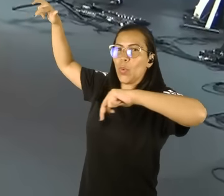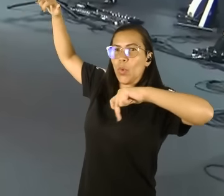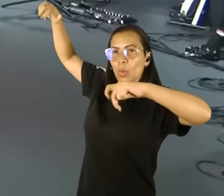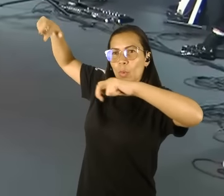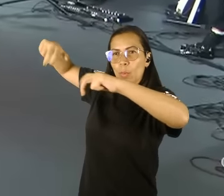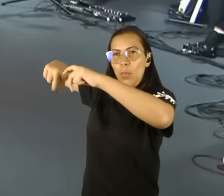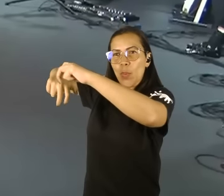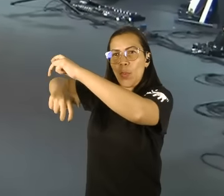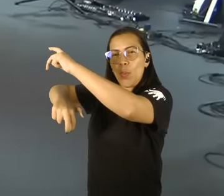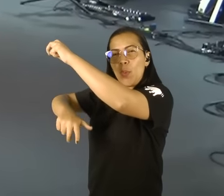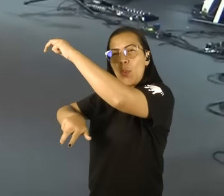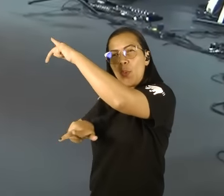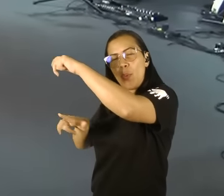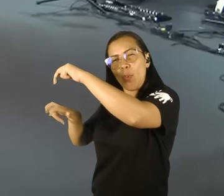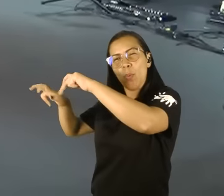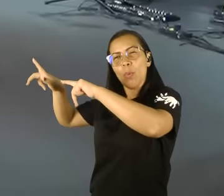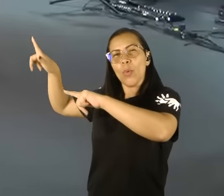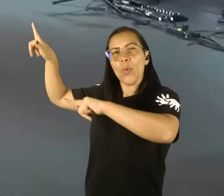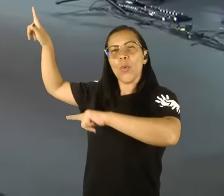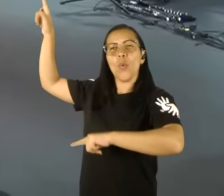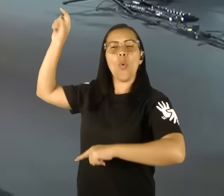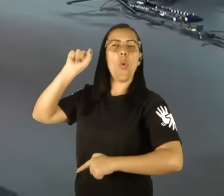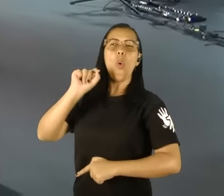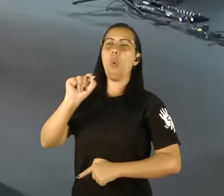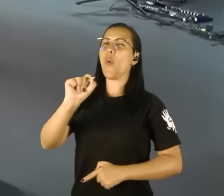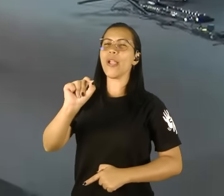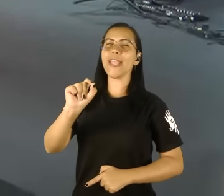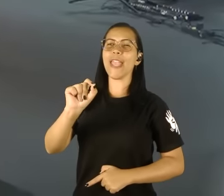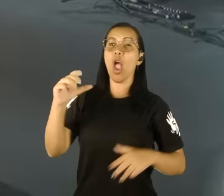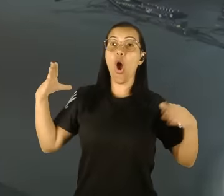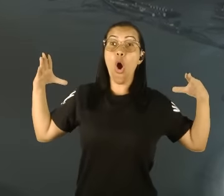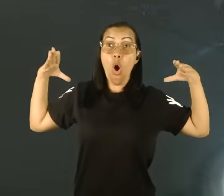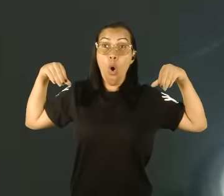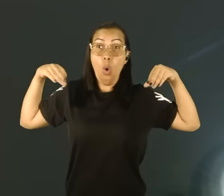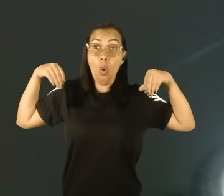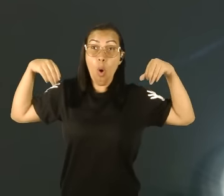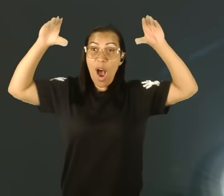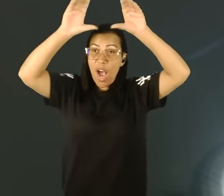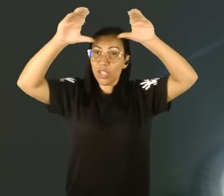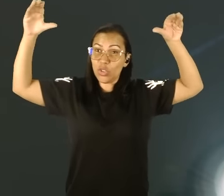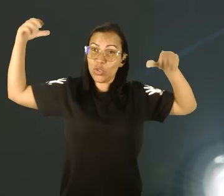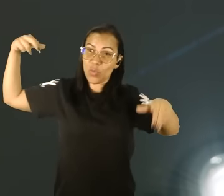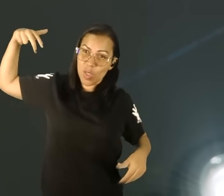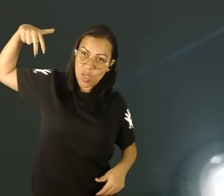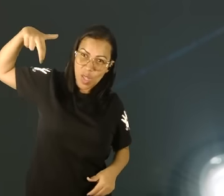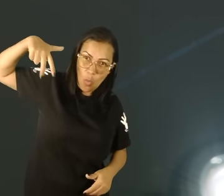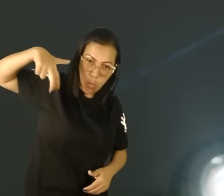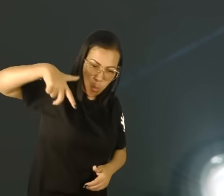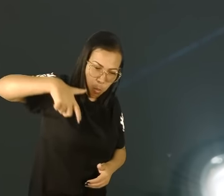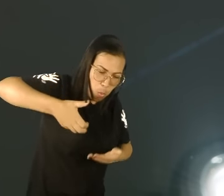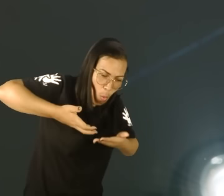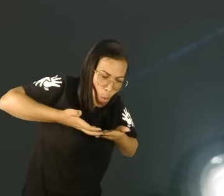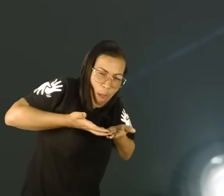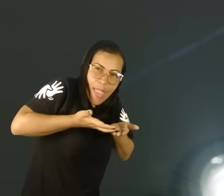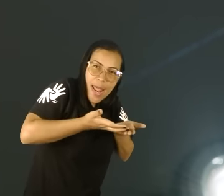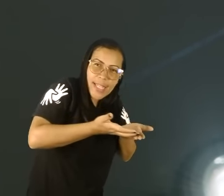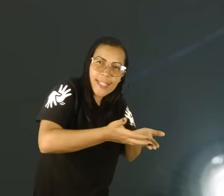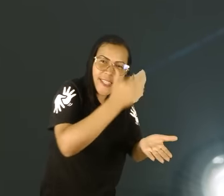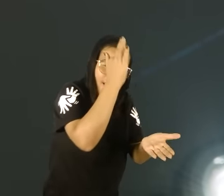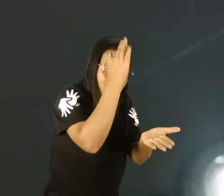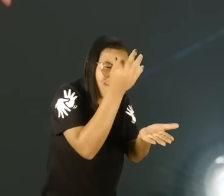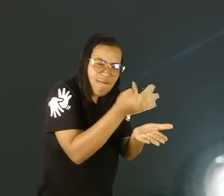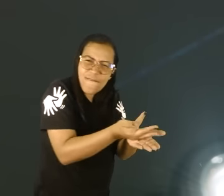desciam. Os anjos subiam levando algo e desciam trazendo algo. Os anjos subiam levando angústia e desciam trazendo fé. Os anjos